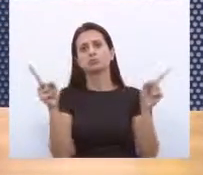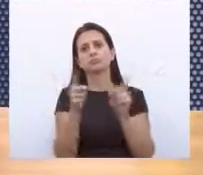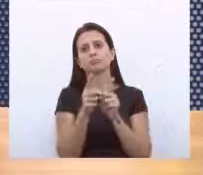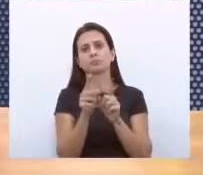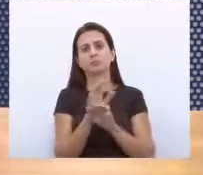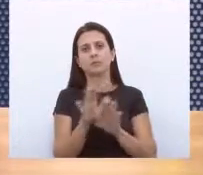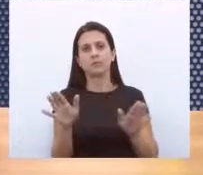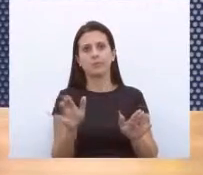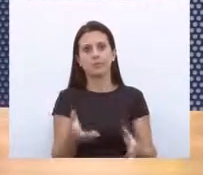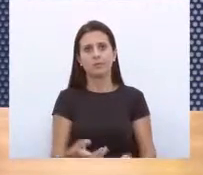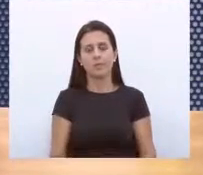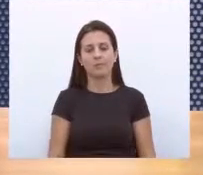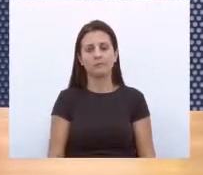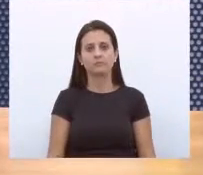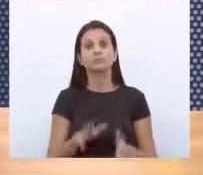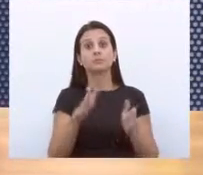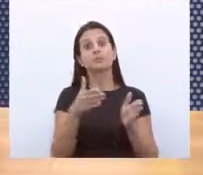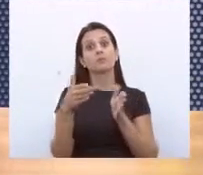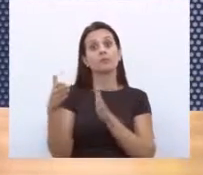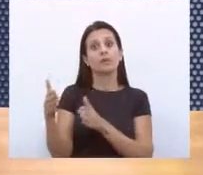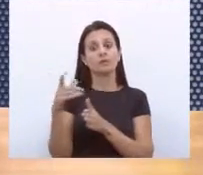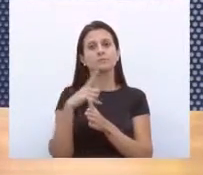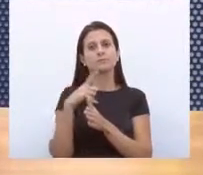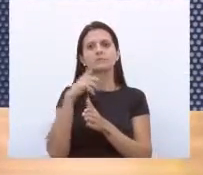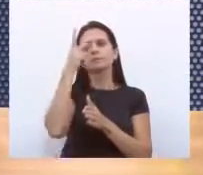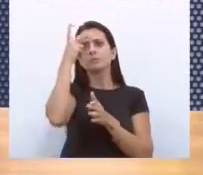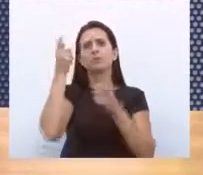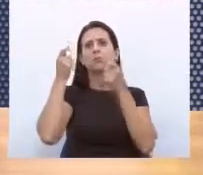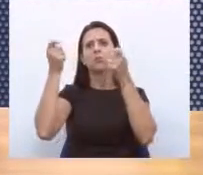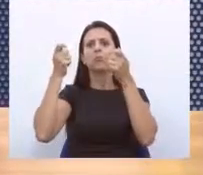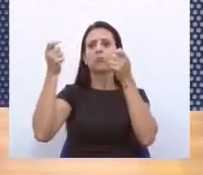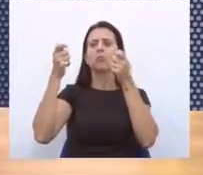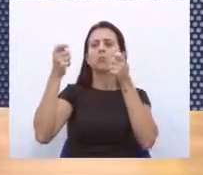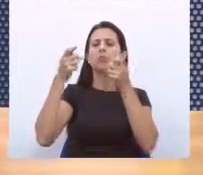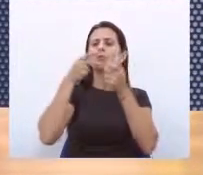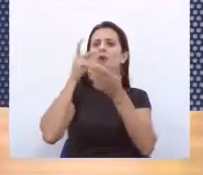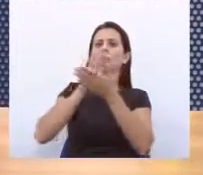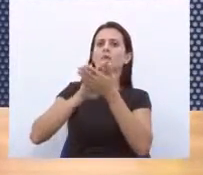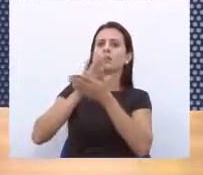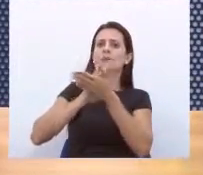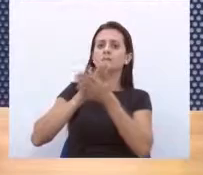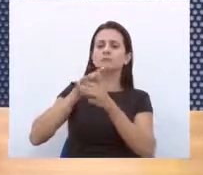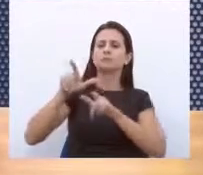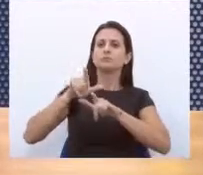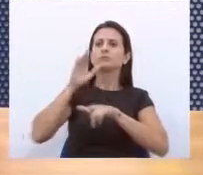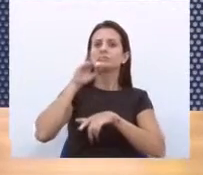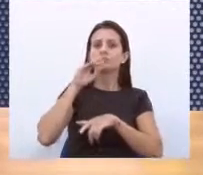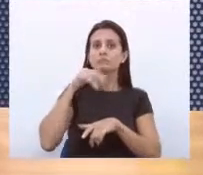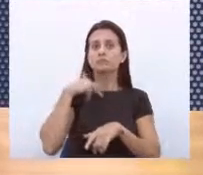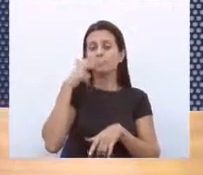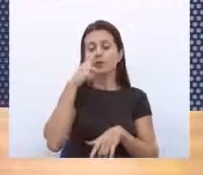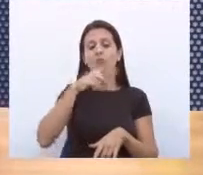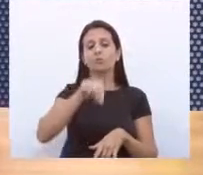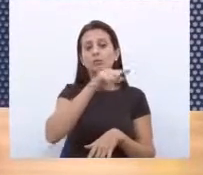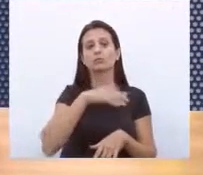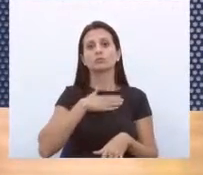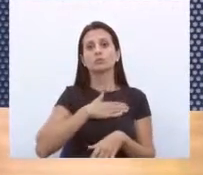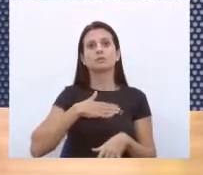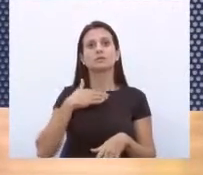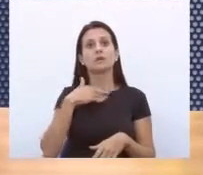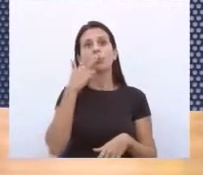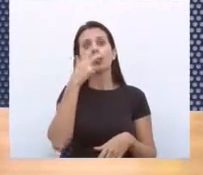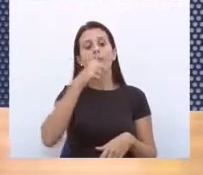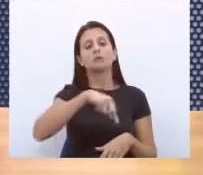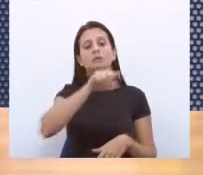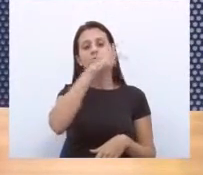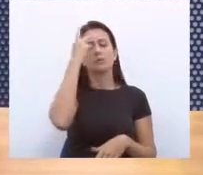Tá? Por outro lado, não houve nenhuma manifestação mais significativa de trabalhadores. Eu acho que tem insatisfação. Eu acho que o pessoal está começando a